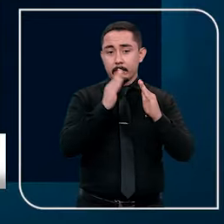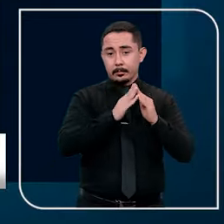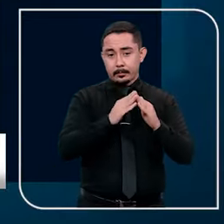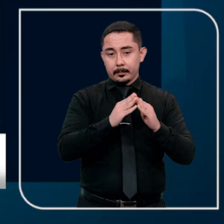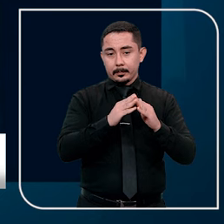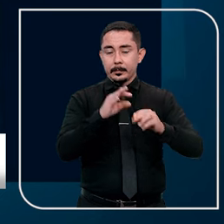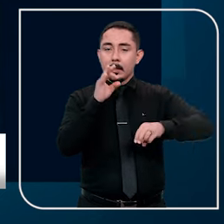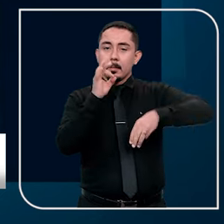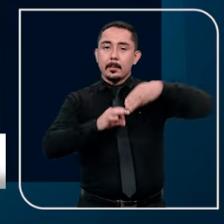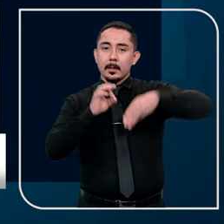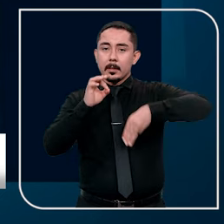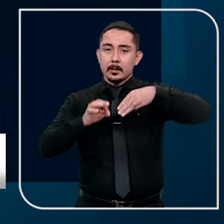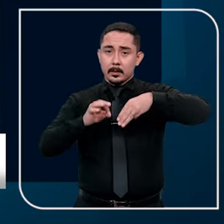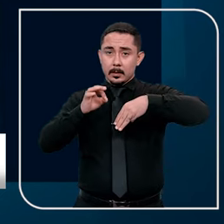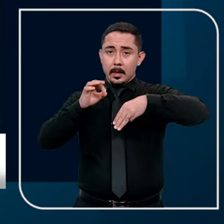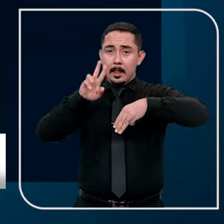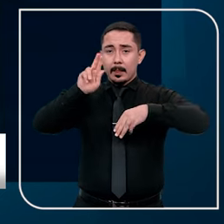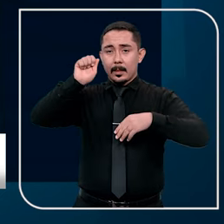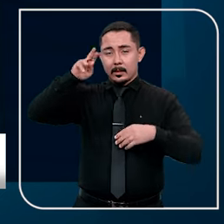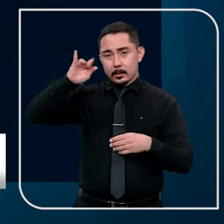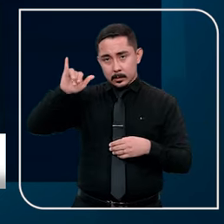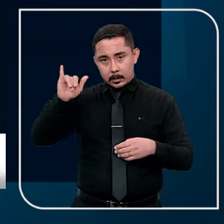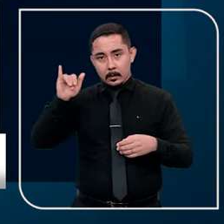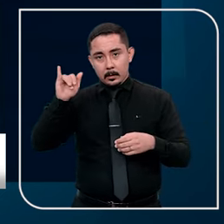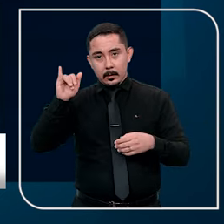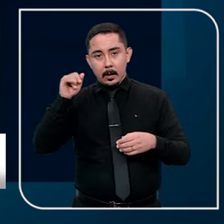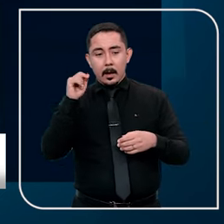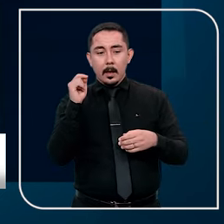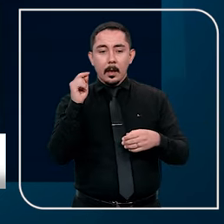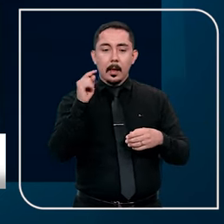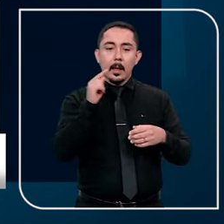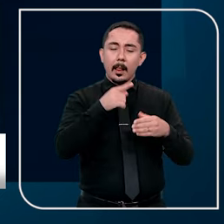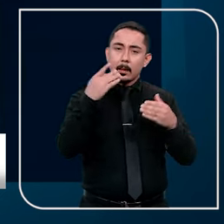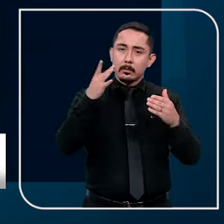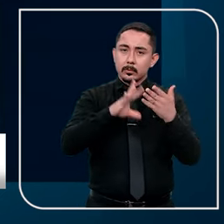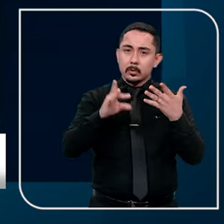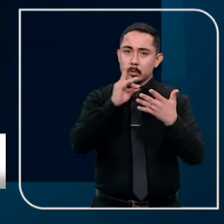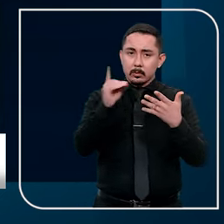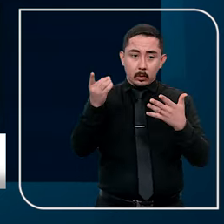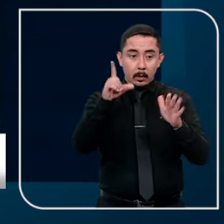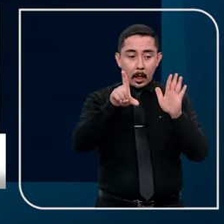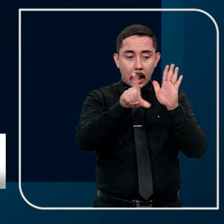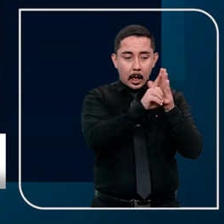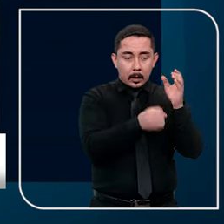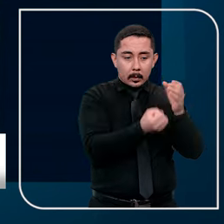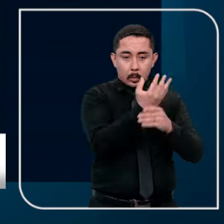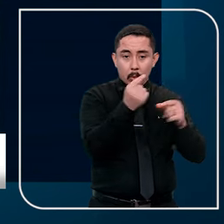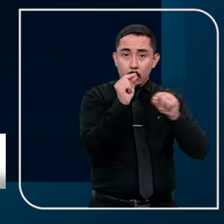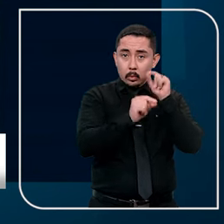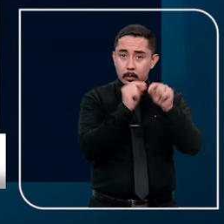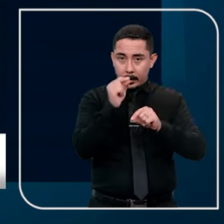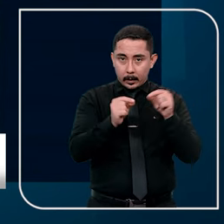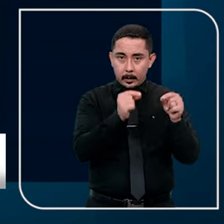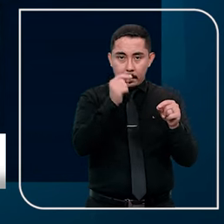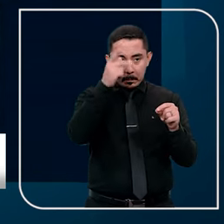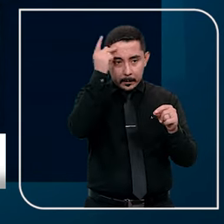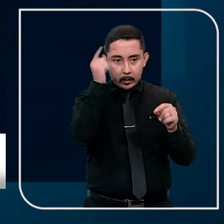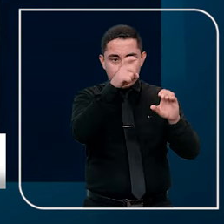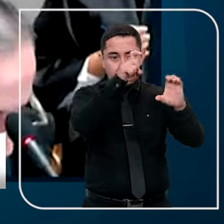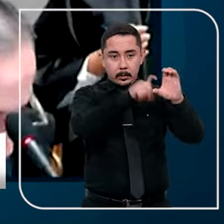ministra nanc hrig destacou que uma das finalidades do legislador ao instituir as exceções foi evitar que o